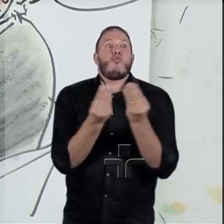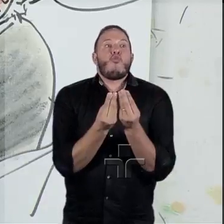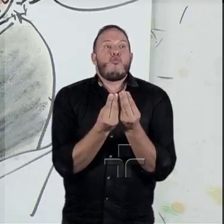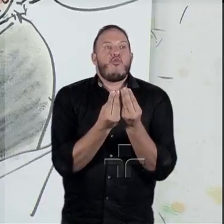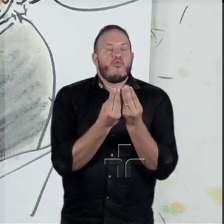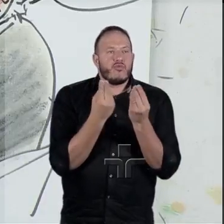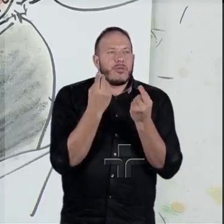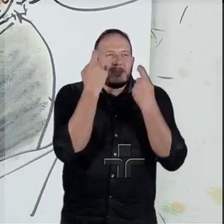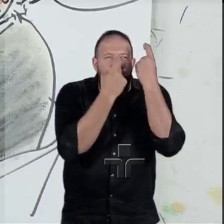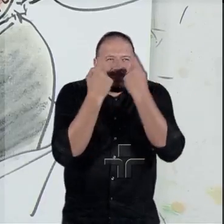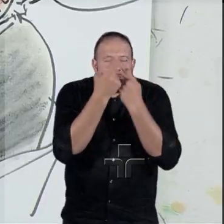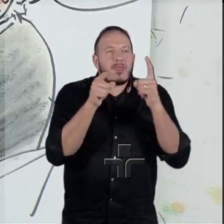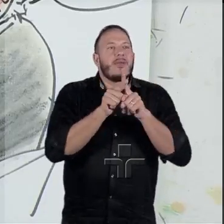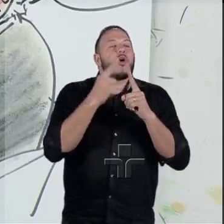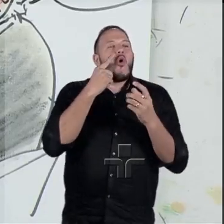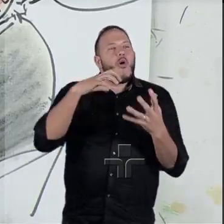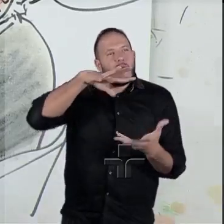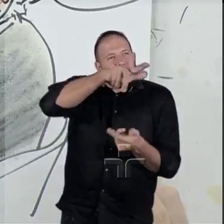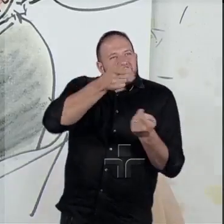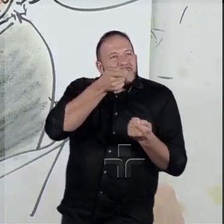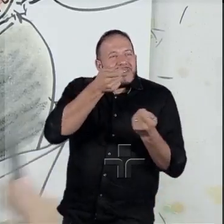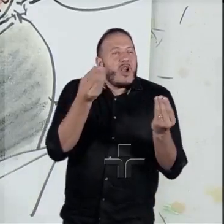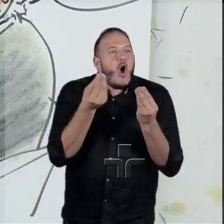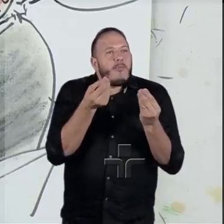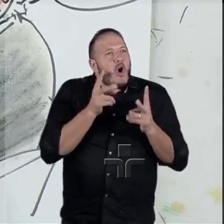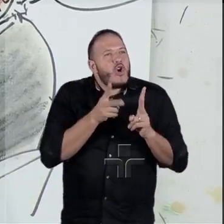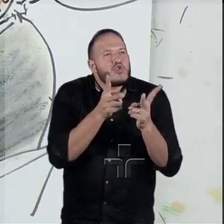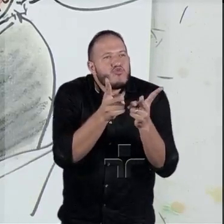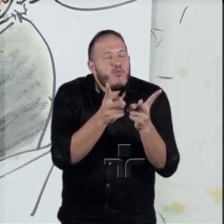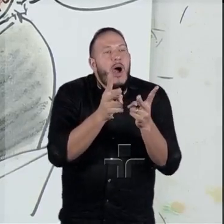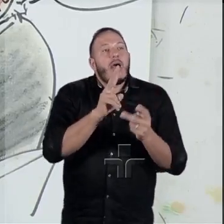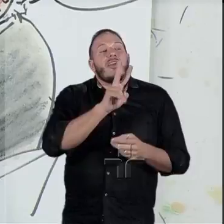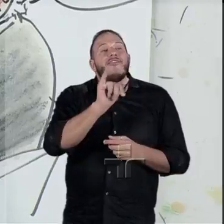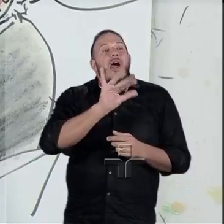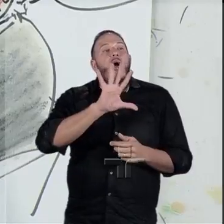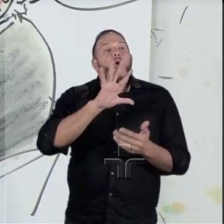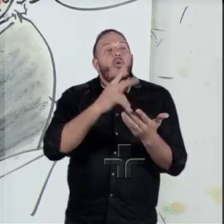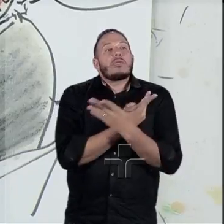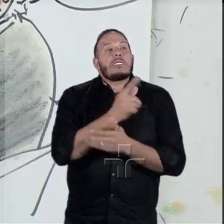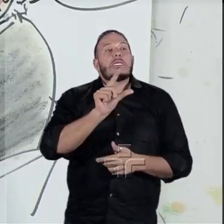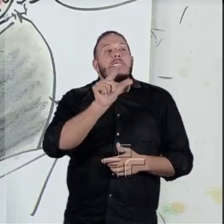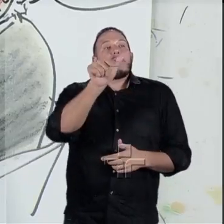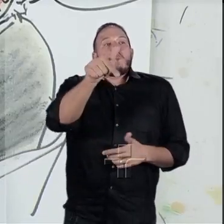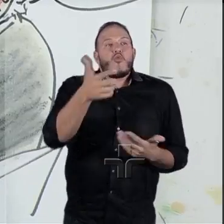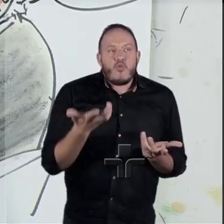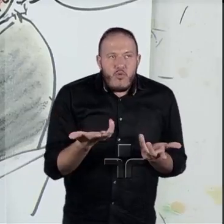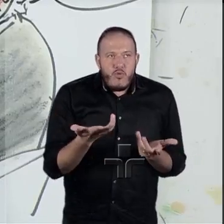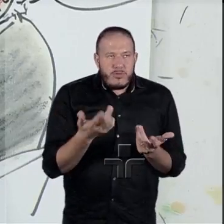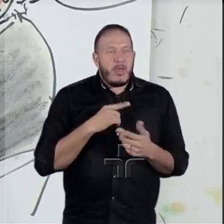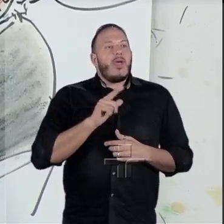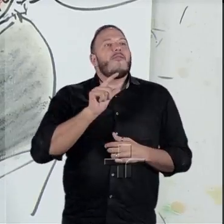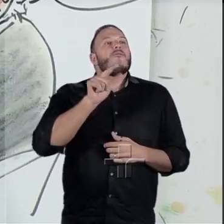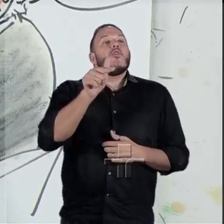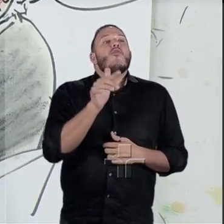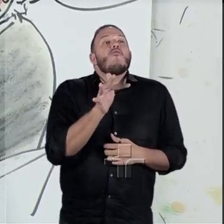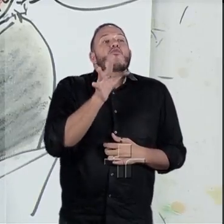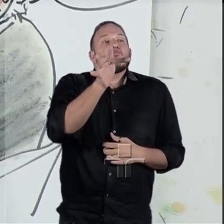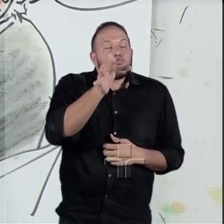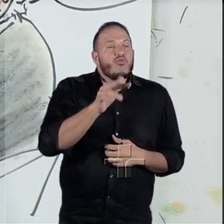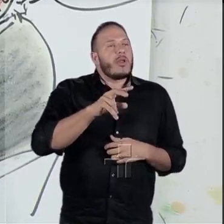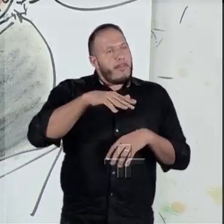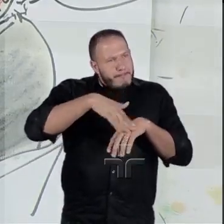a sustentabilidade do sistema e com o sistema que virá depois, quando o mercado de trabalho vai ser